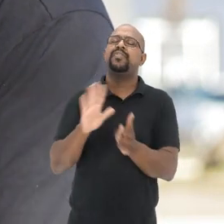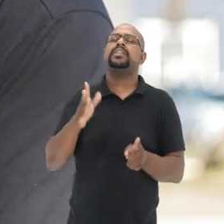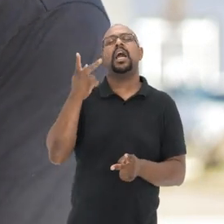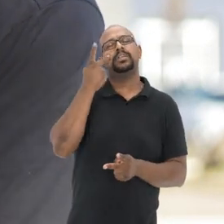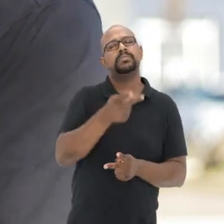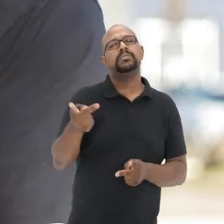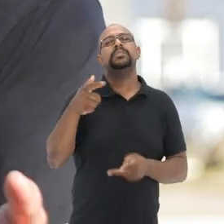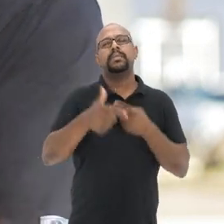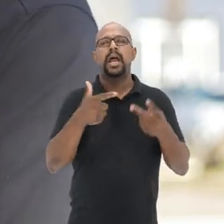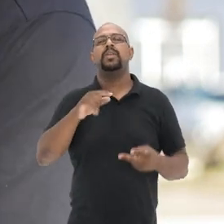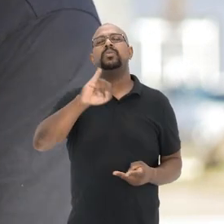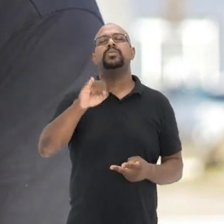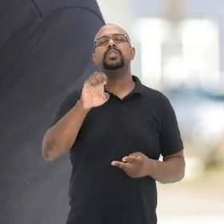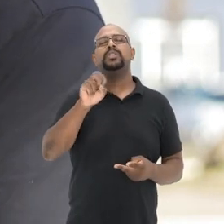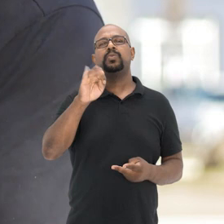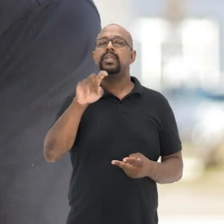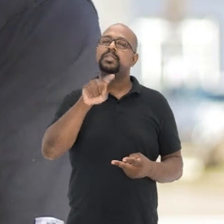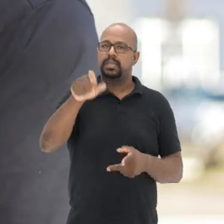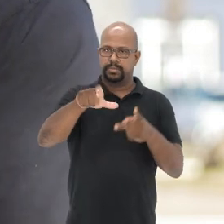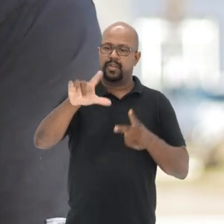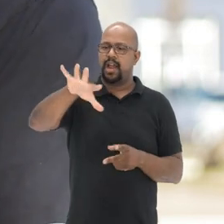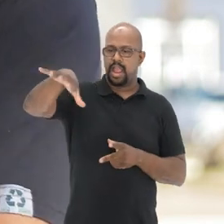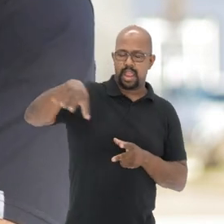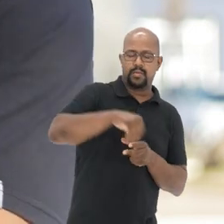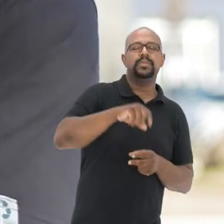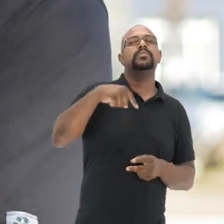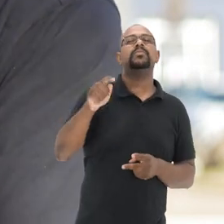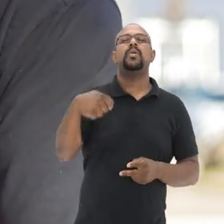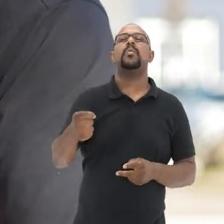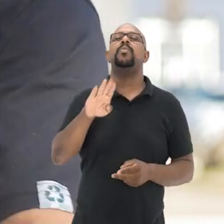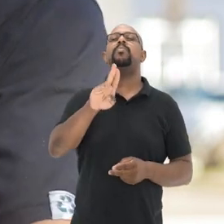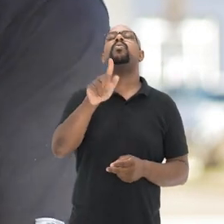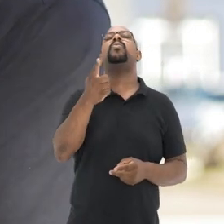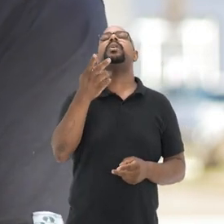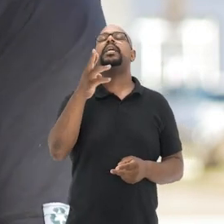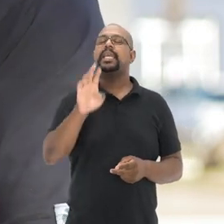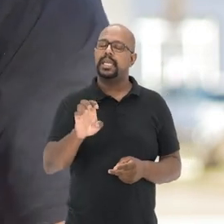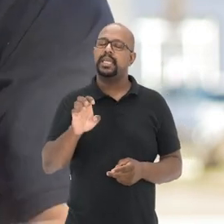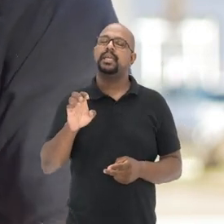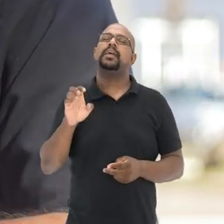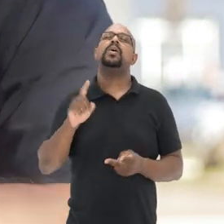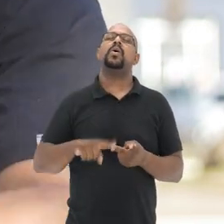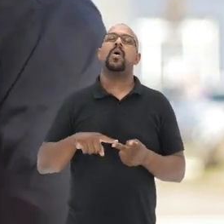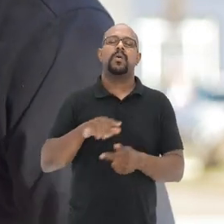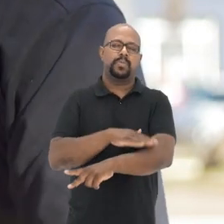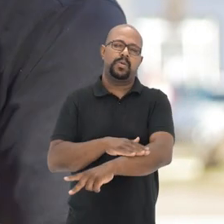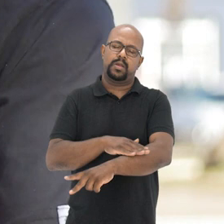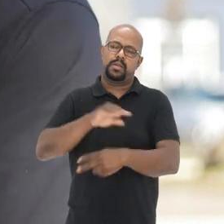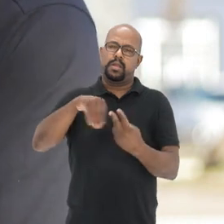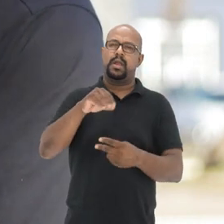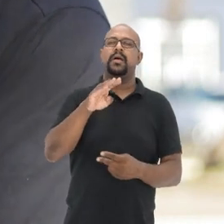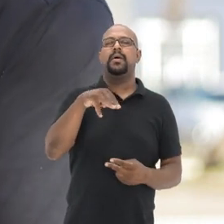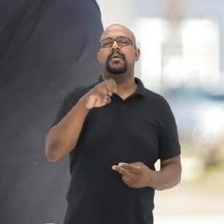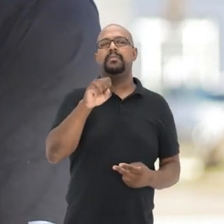jesuíticas, esse sujeito ele vai ser incorporado. Então ele vai aparecer num segundo momento historiográfico como bugre, como